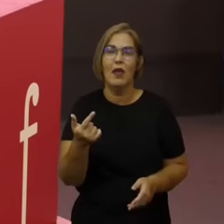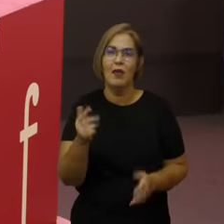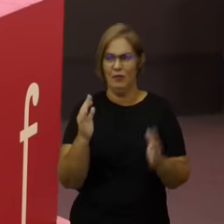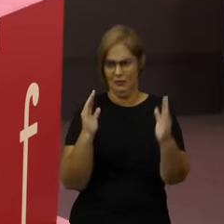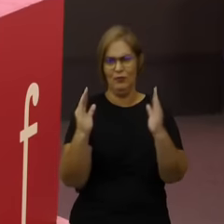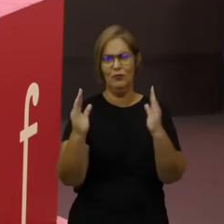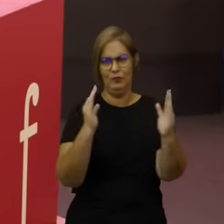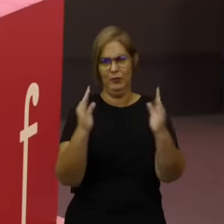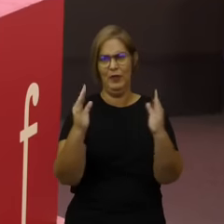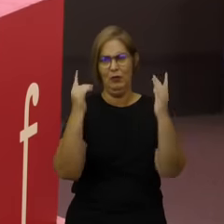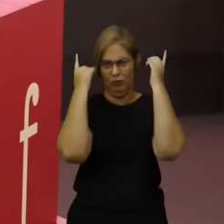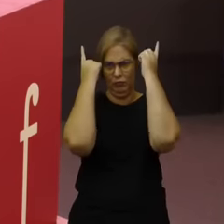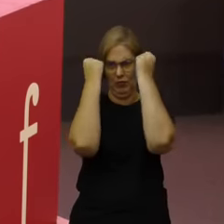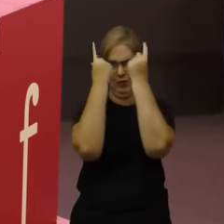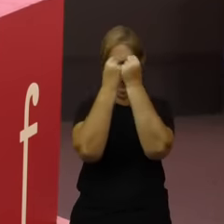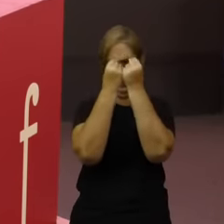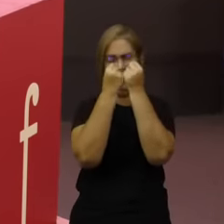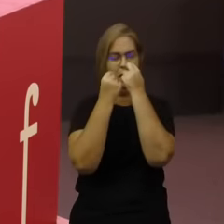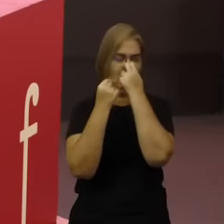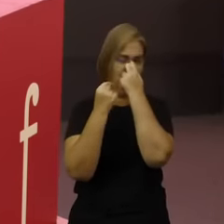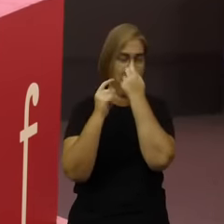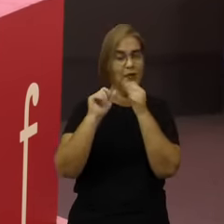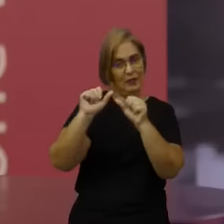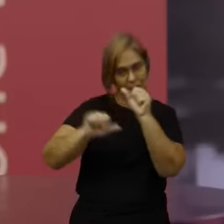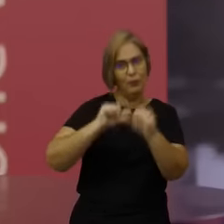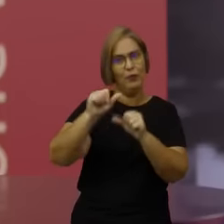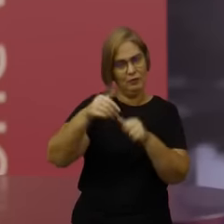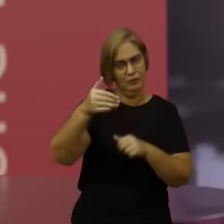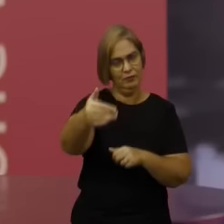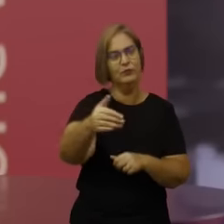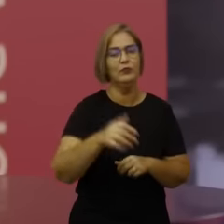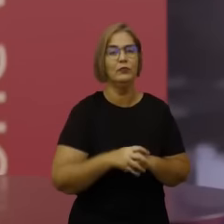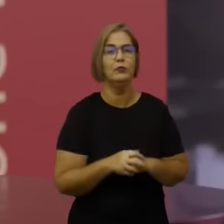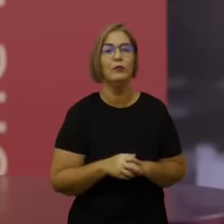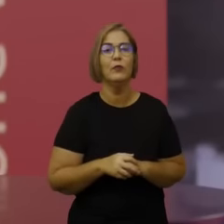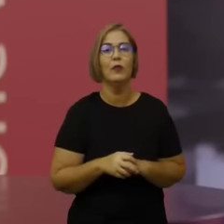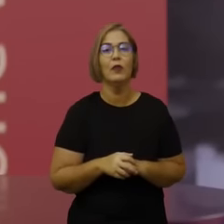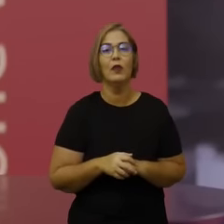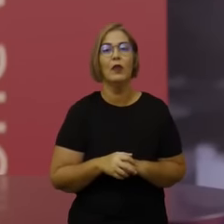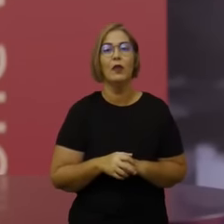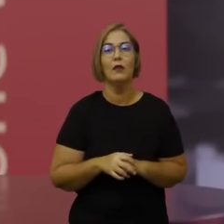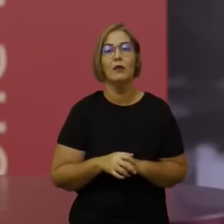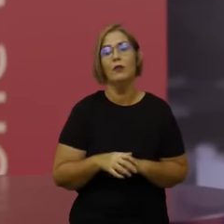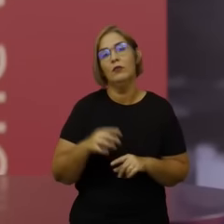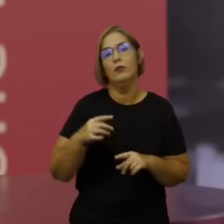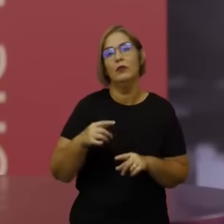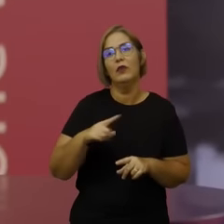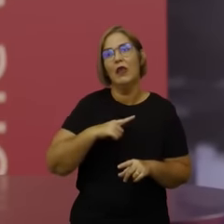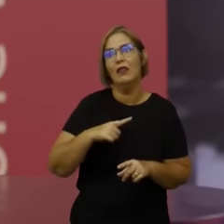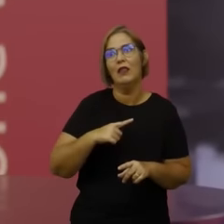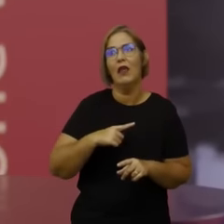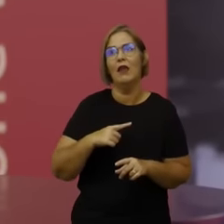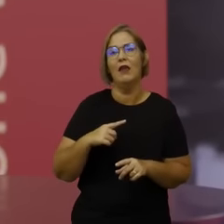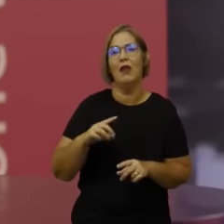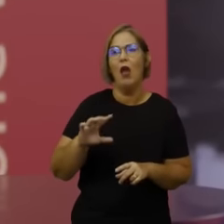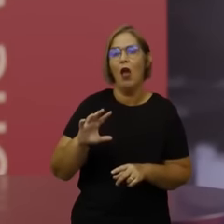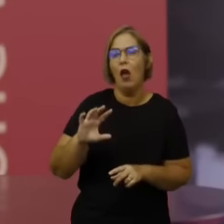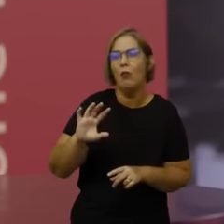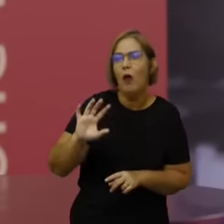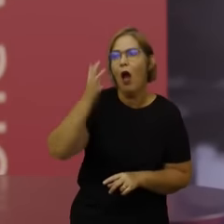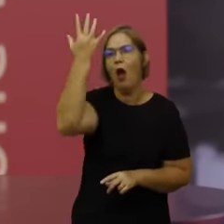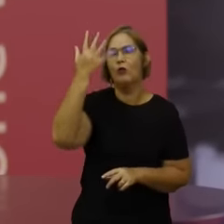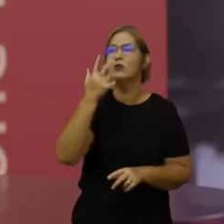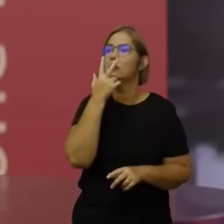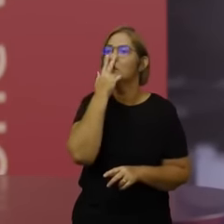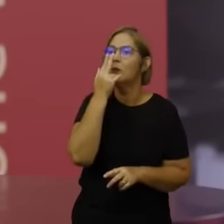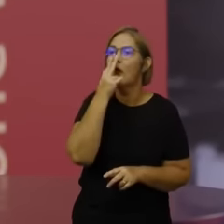da tragédia grega, porque depois isso vai mudar um pouquinho. Eh, eh, eh, por vezes a tragédia acena, para uma possibilidade de